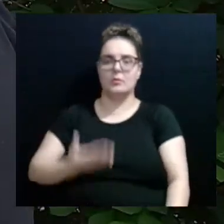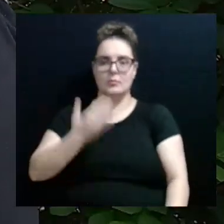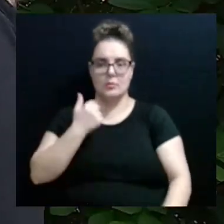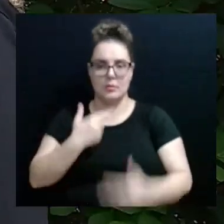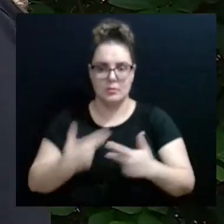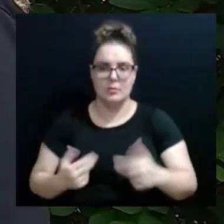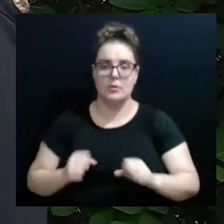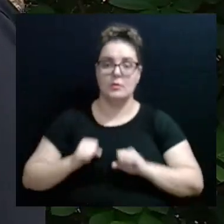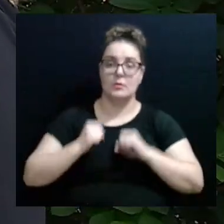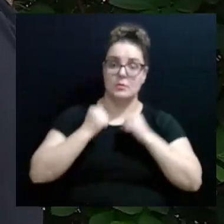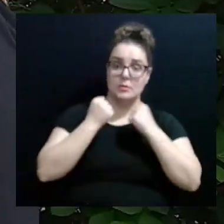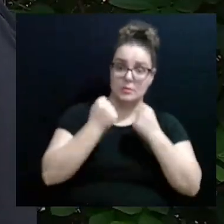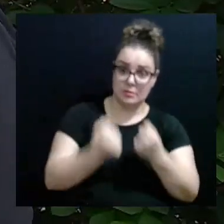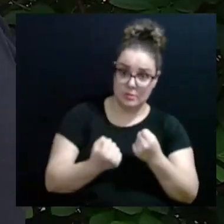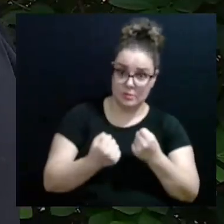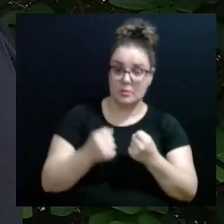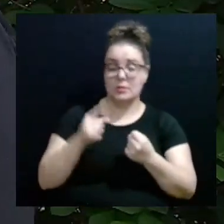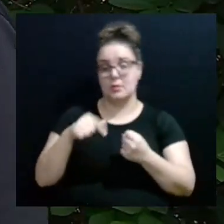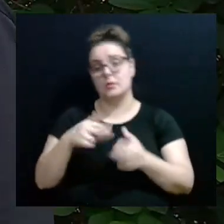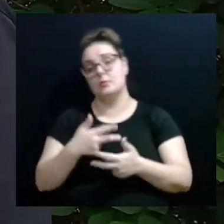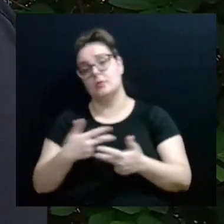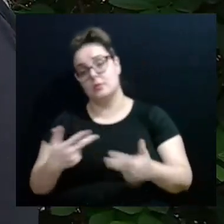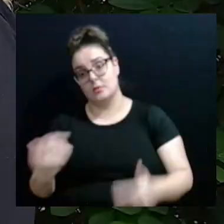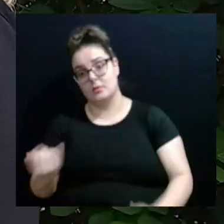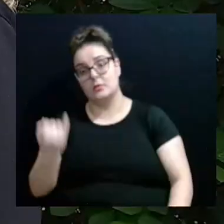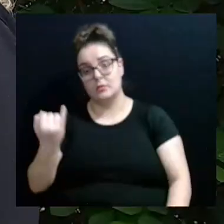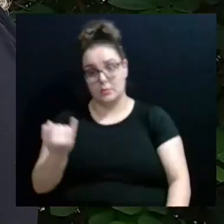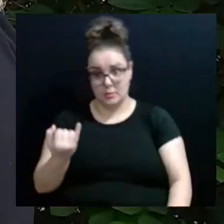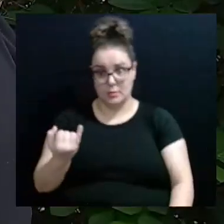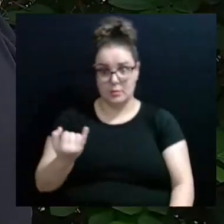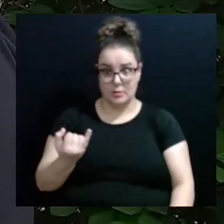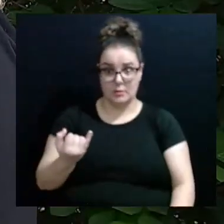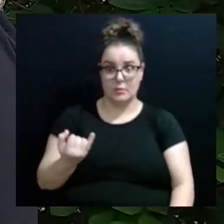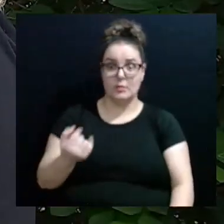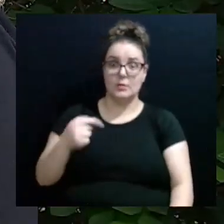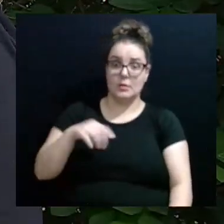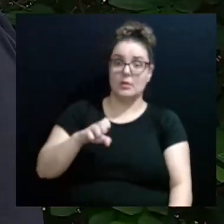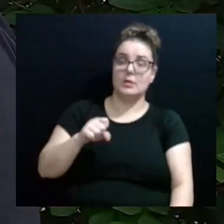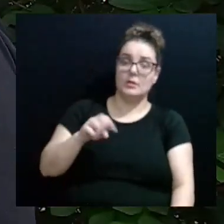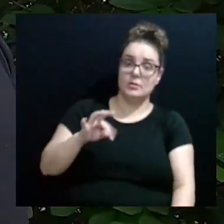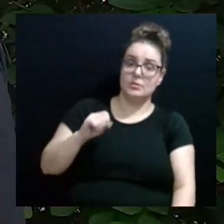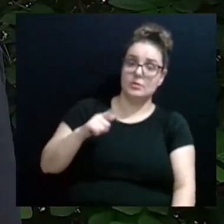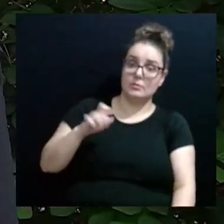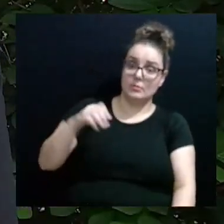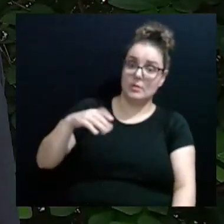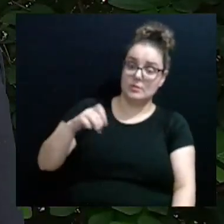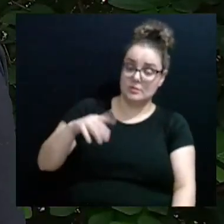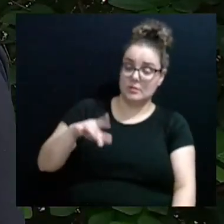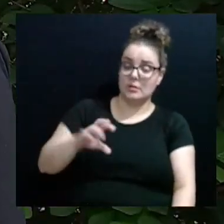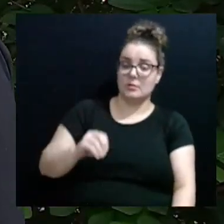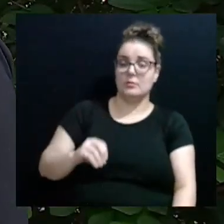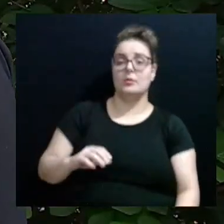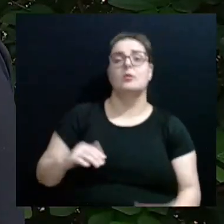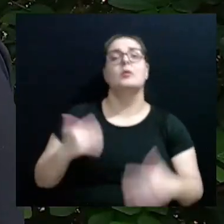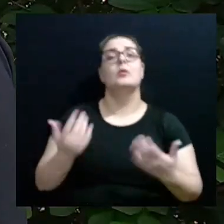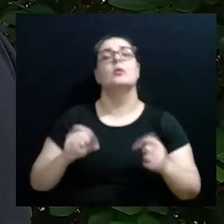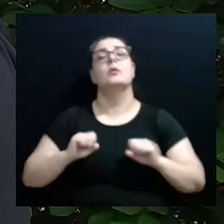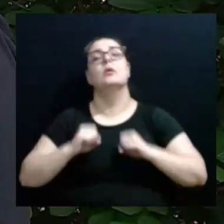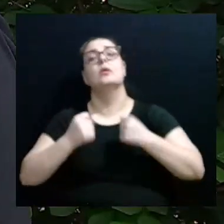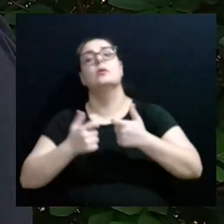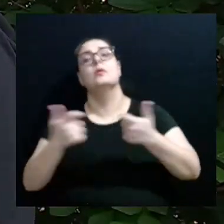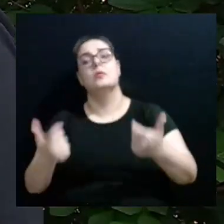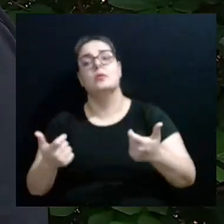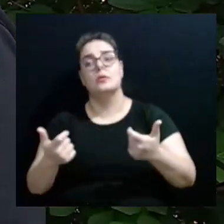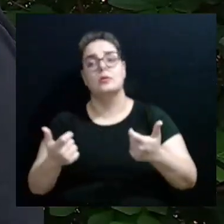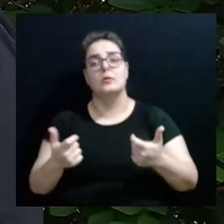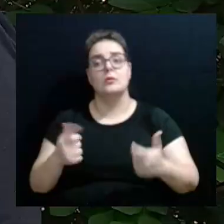aí, uma coisa muito importante também, que eu acho que eles são estigmatizados, que é isso, né? Qual que é a grande defesa dos gambás, dos saruês? Né?